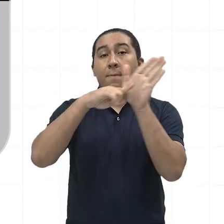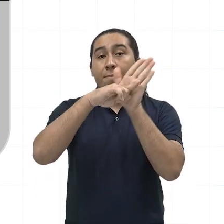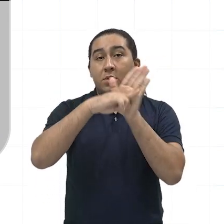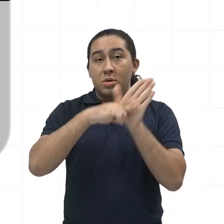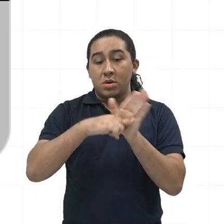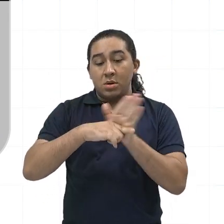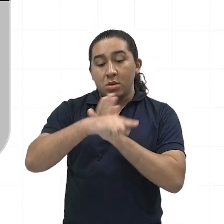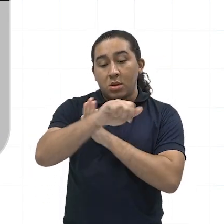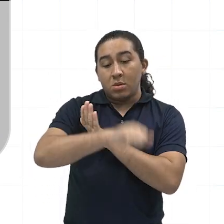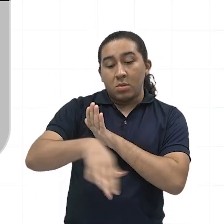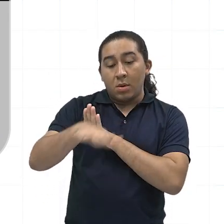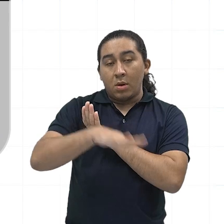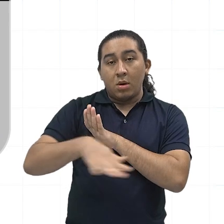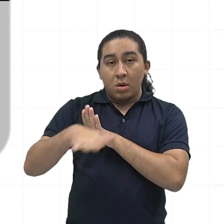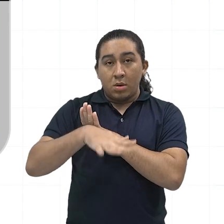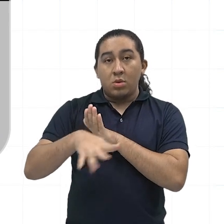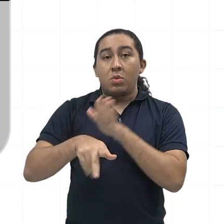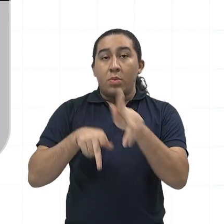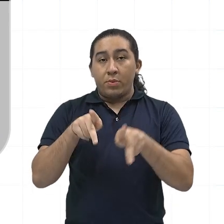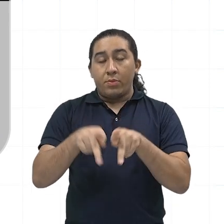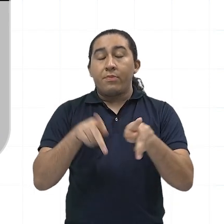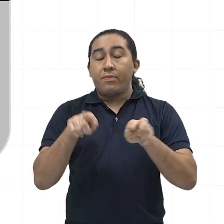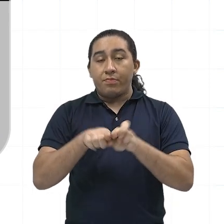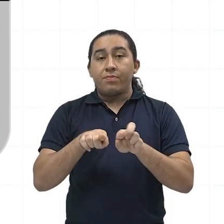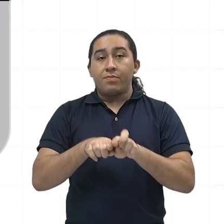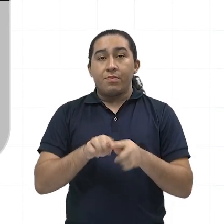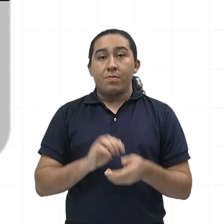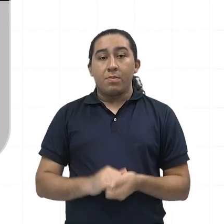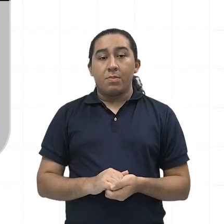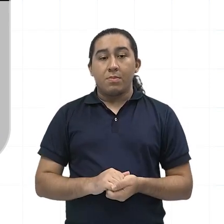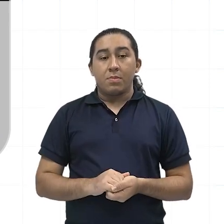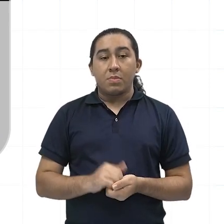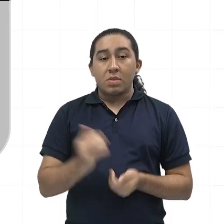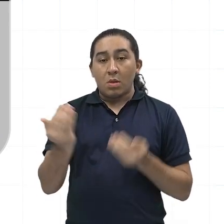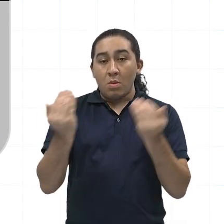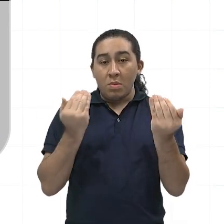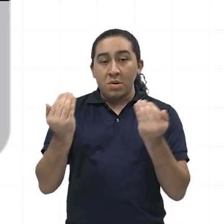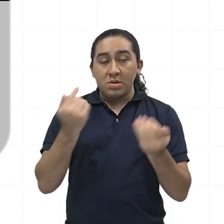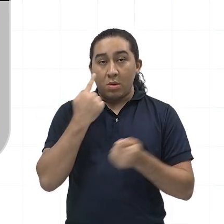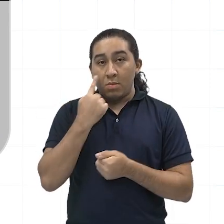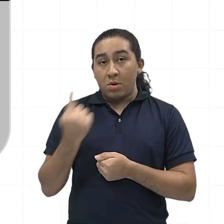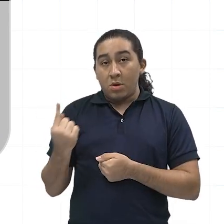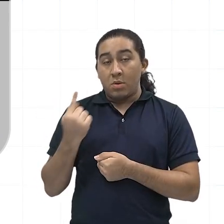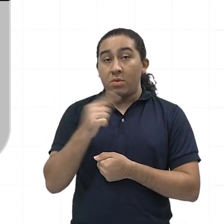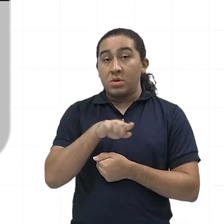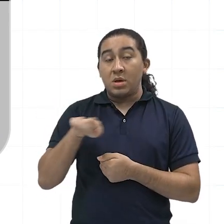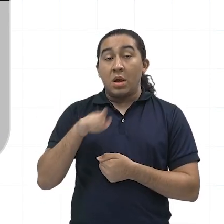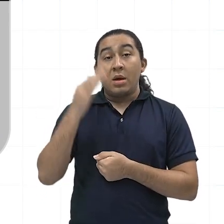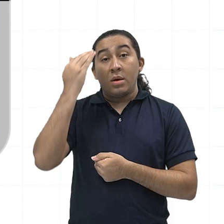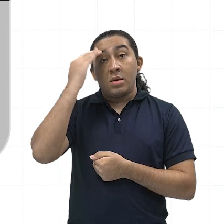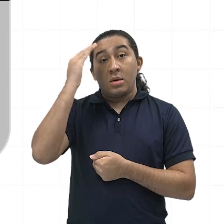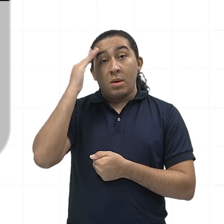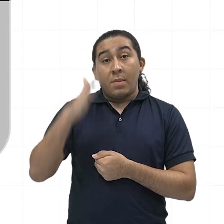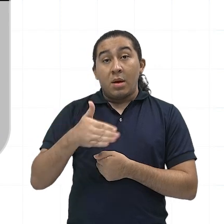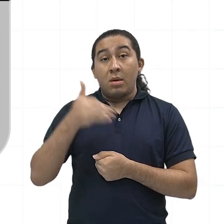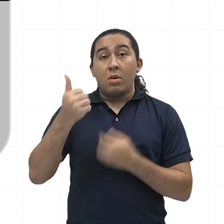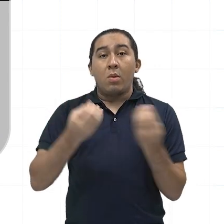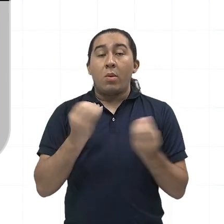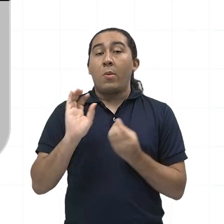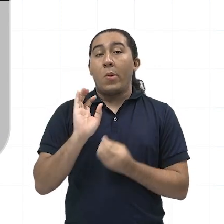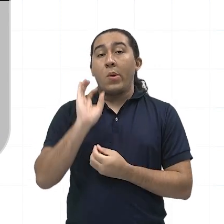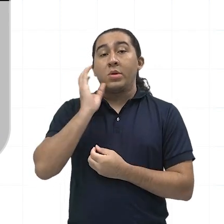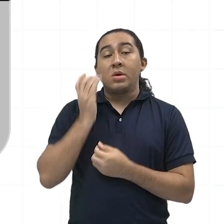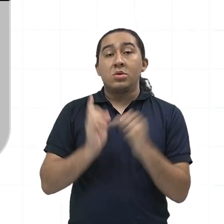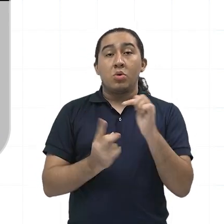dentro das gestões governamentais, e esse quadro comparativo aí para vocês entenderem o processo e a dinâmica dos